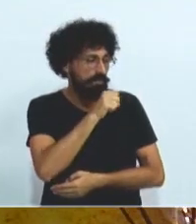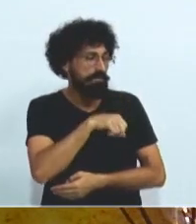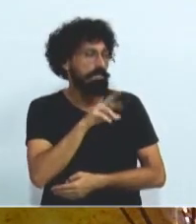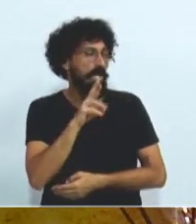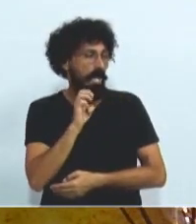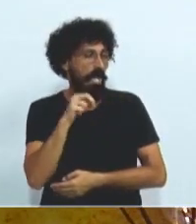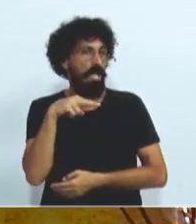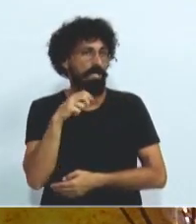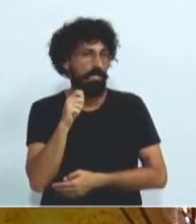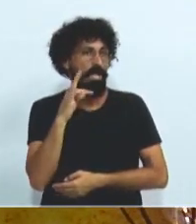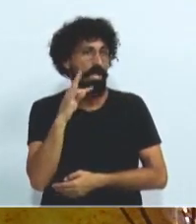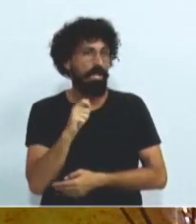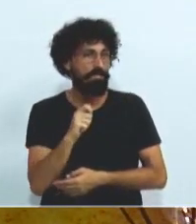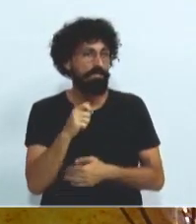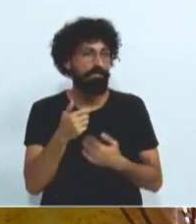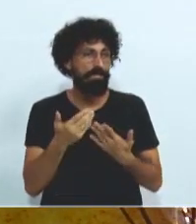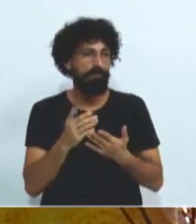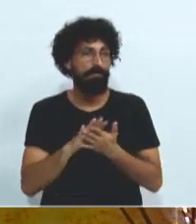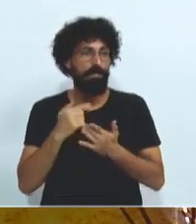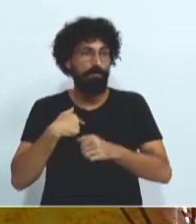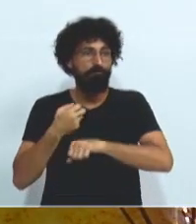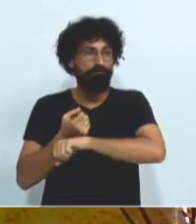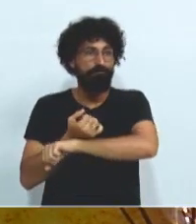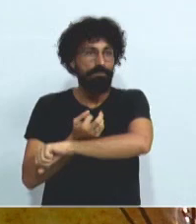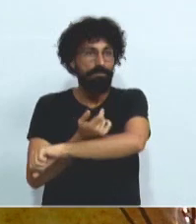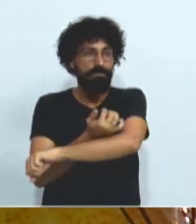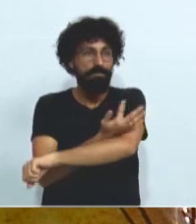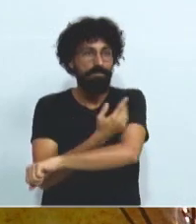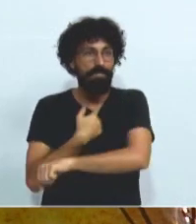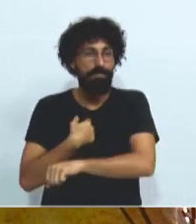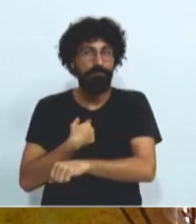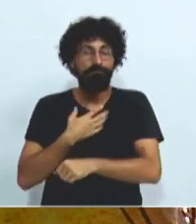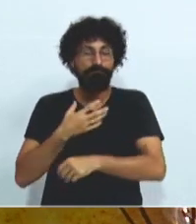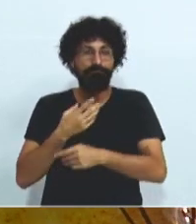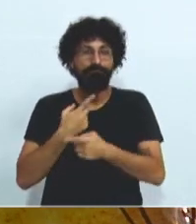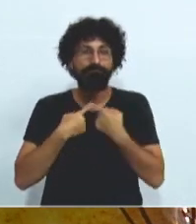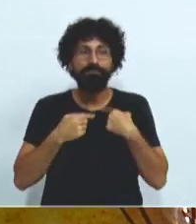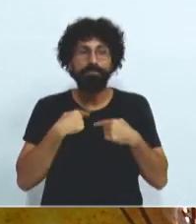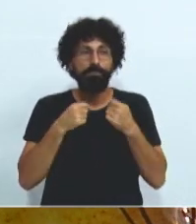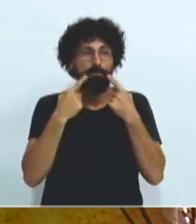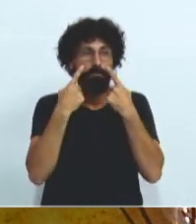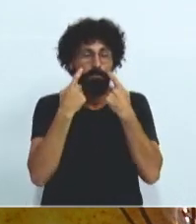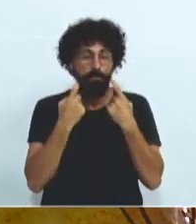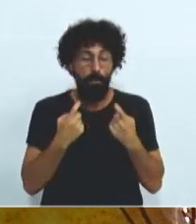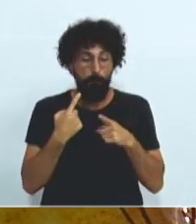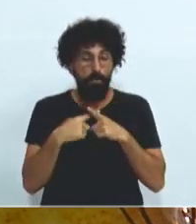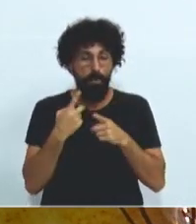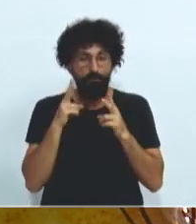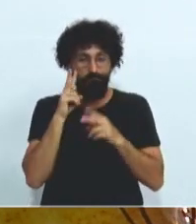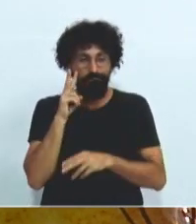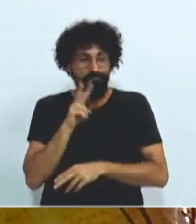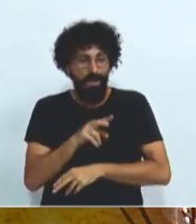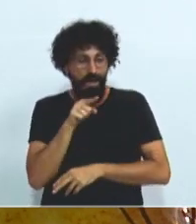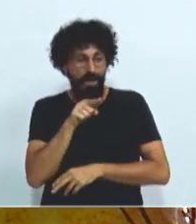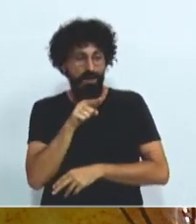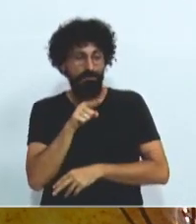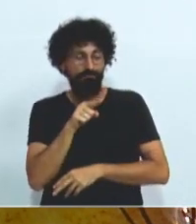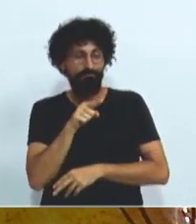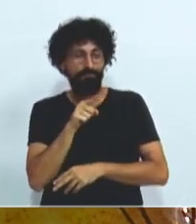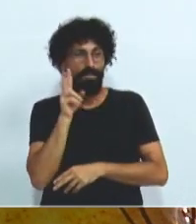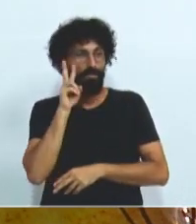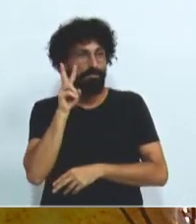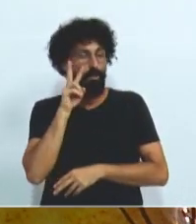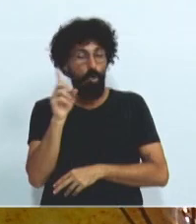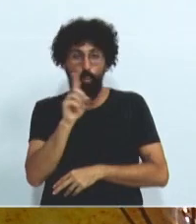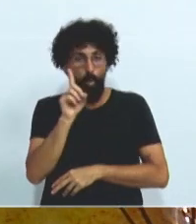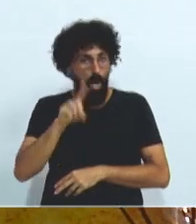É muito emocionante chegar, eu encho meus olhos de lágrimas quando eu vejo histórias assim, até porque não era só a Suzana que estava lá, eram